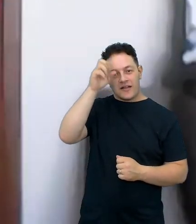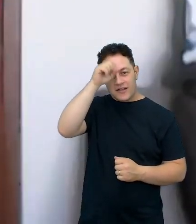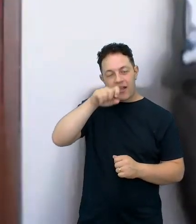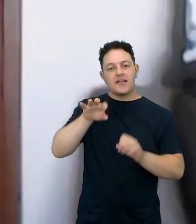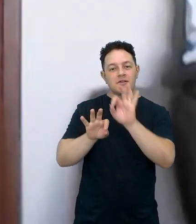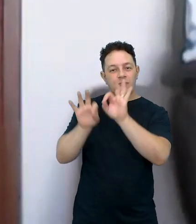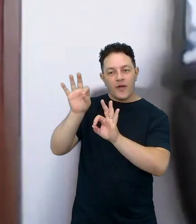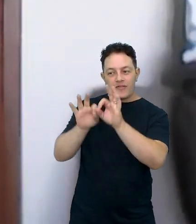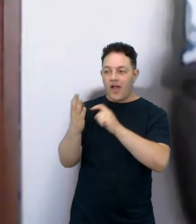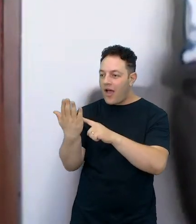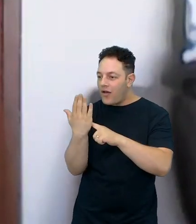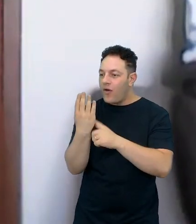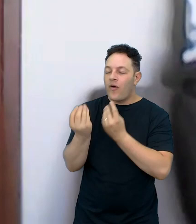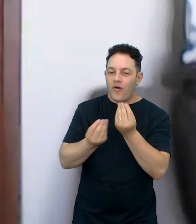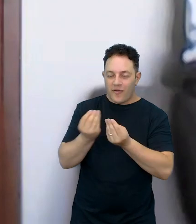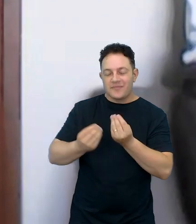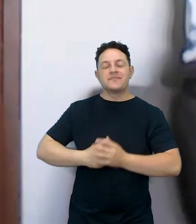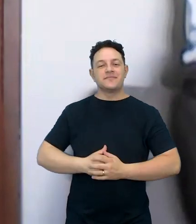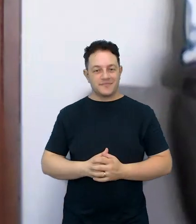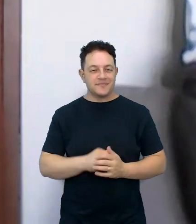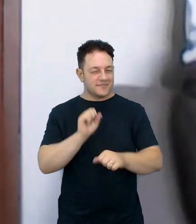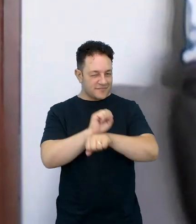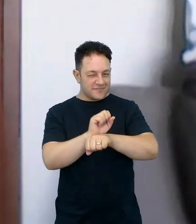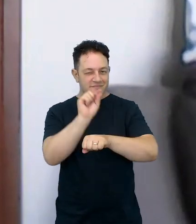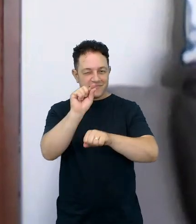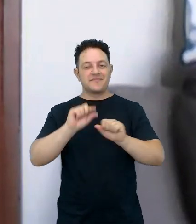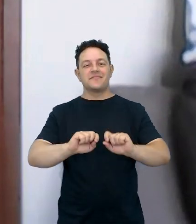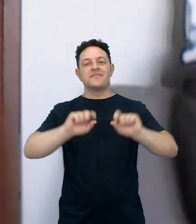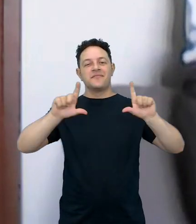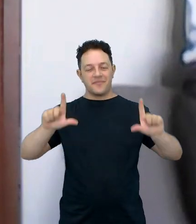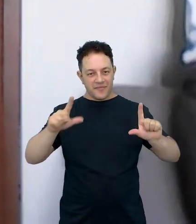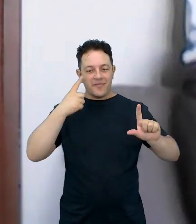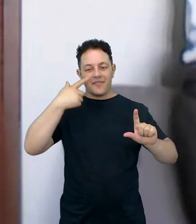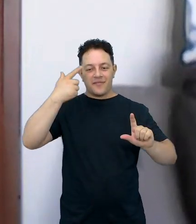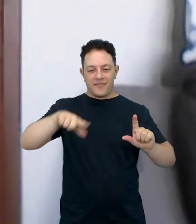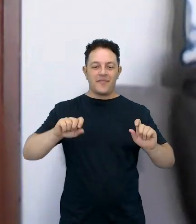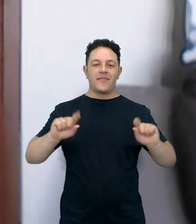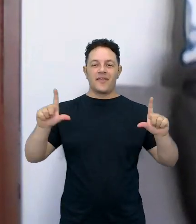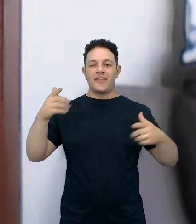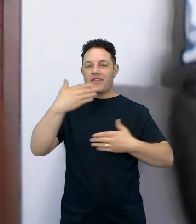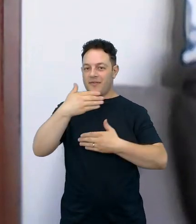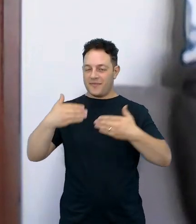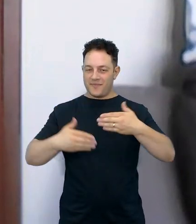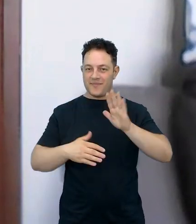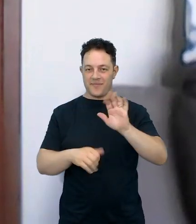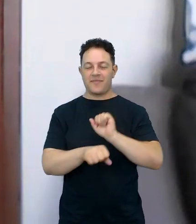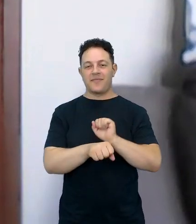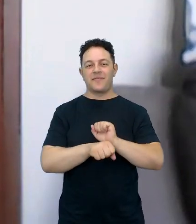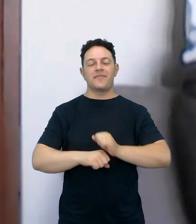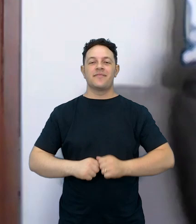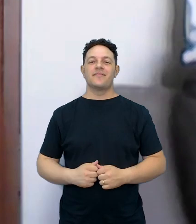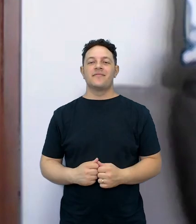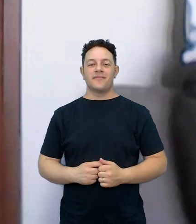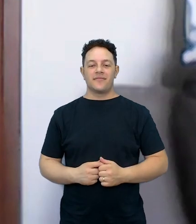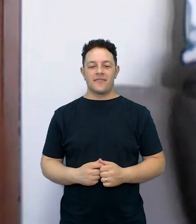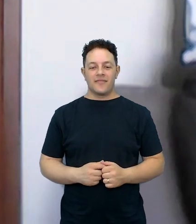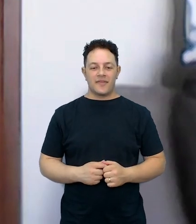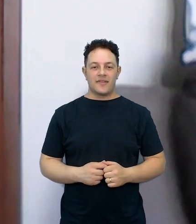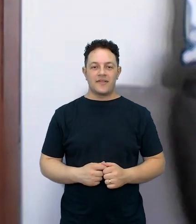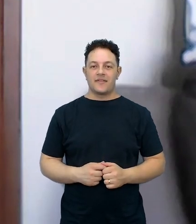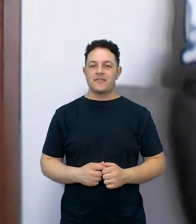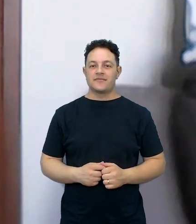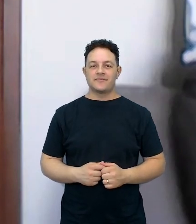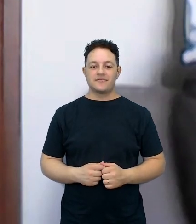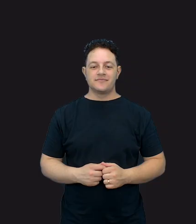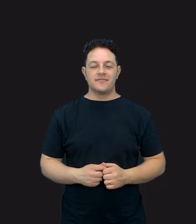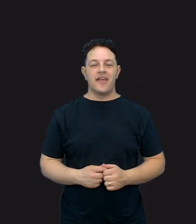em projetos. Só um pouquinho, que eu vou colocar novamente aqui. Só um